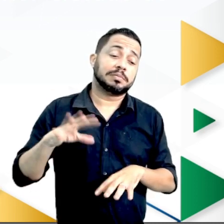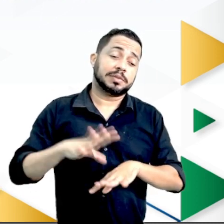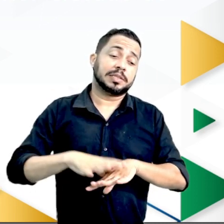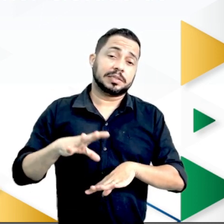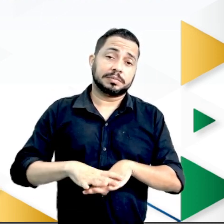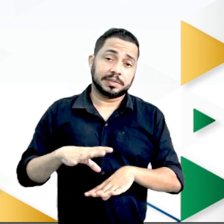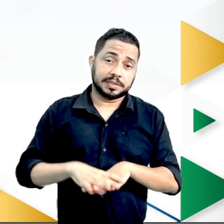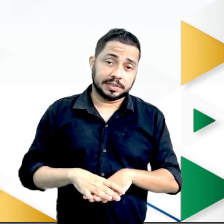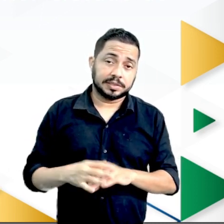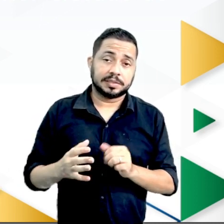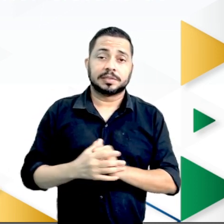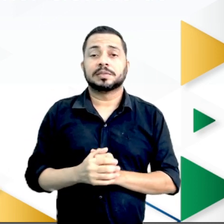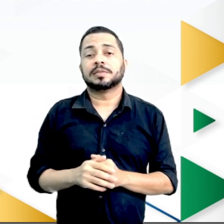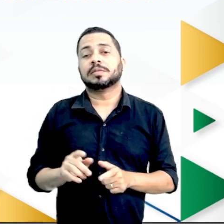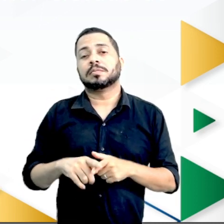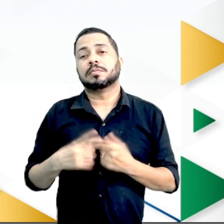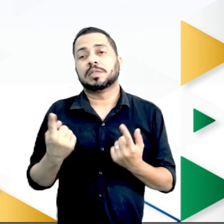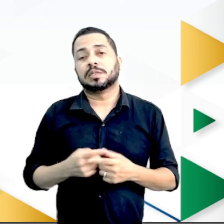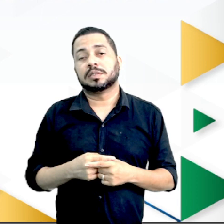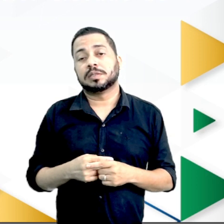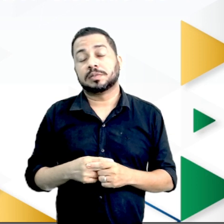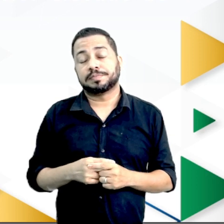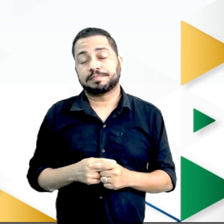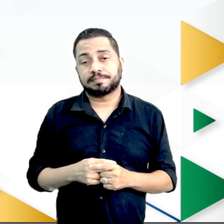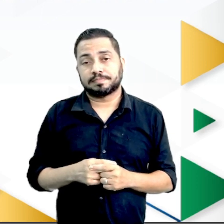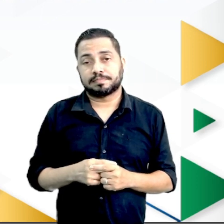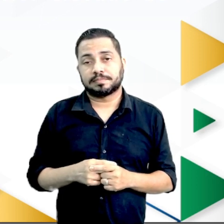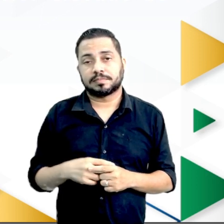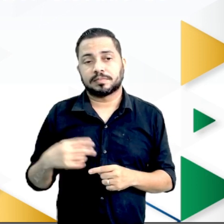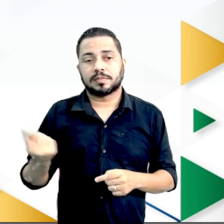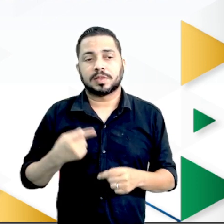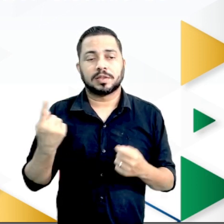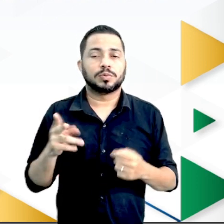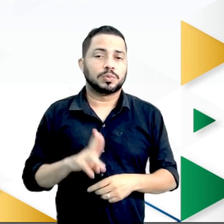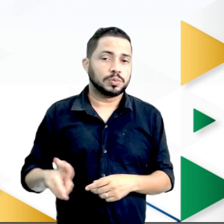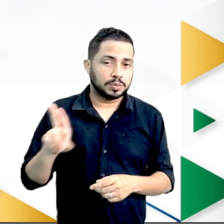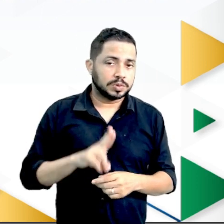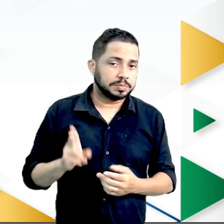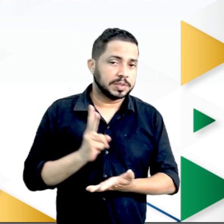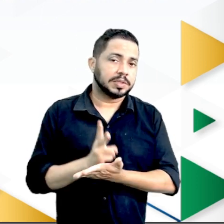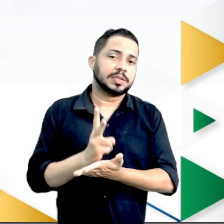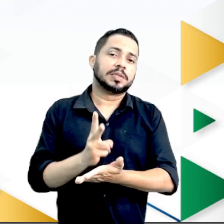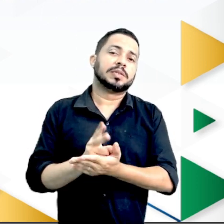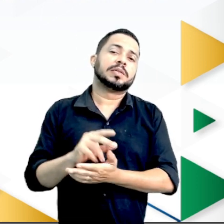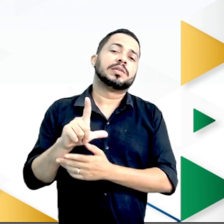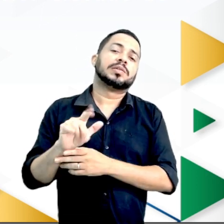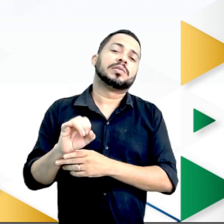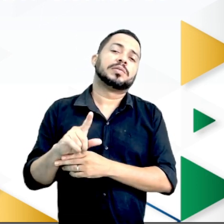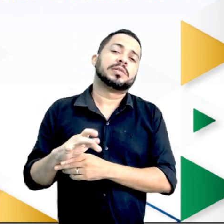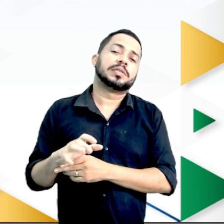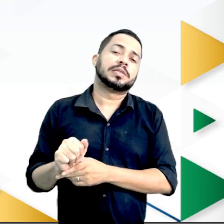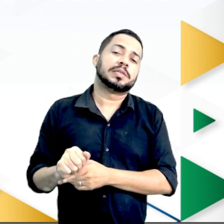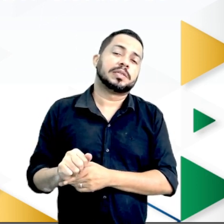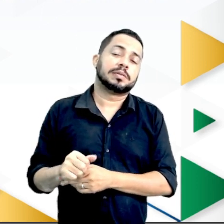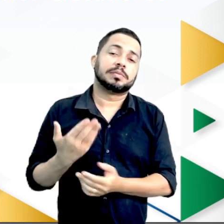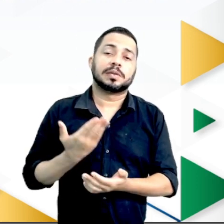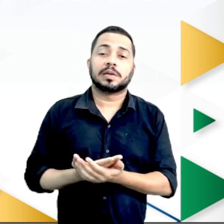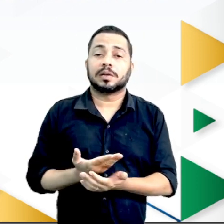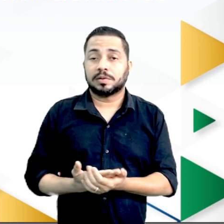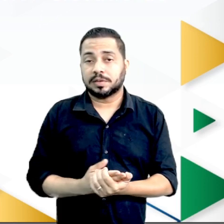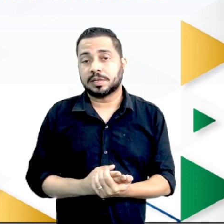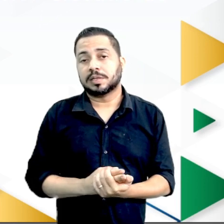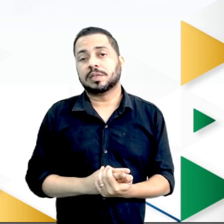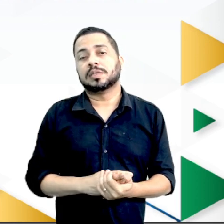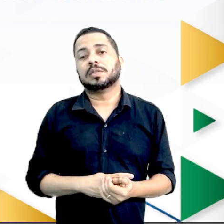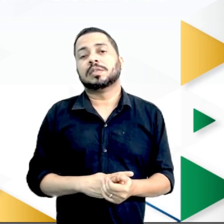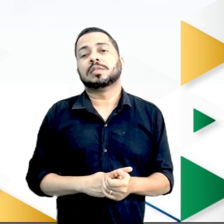matemática, que não deixa de ser lógica, mas aí nesse caso, né, a gente usa muito nas sequências de lógicas para aula de